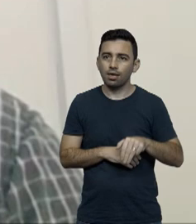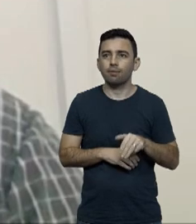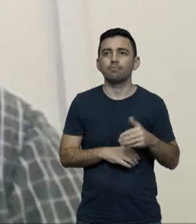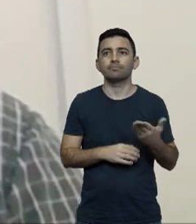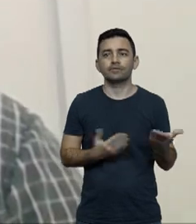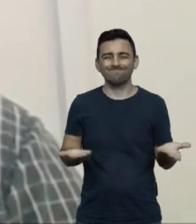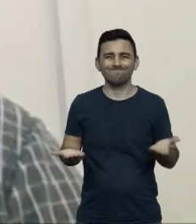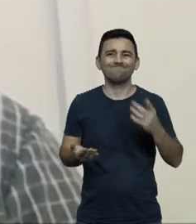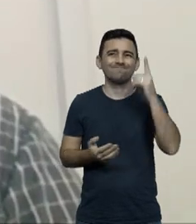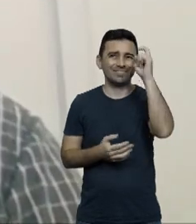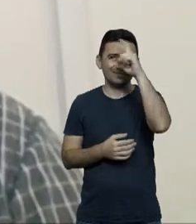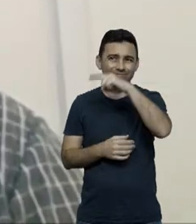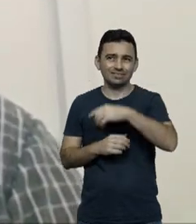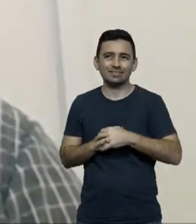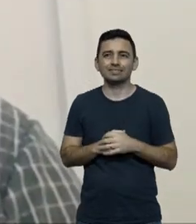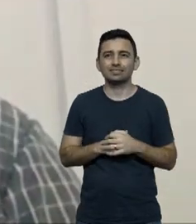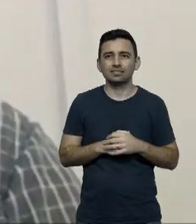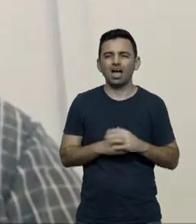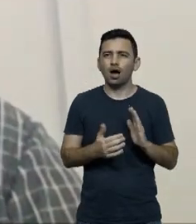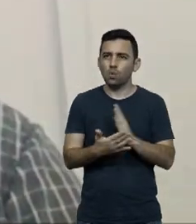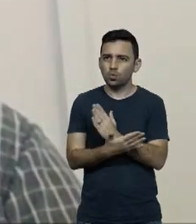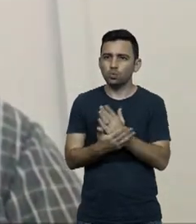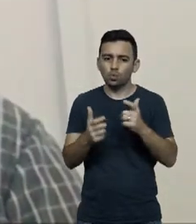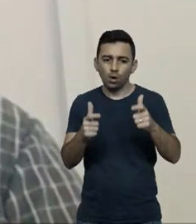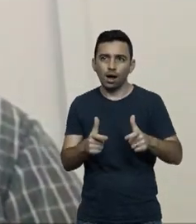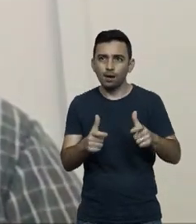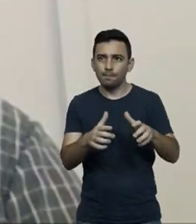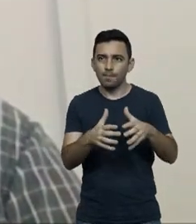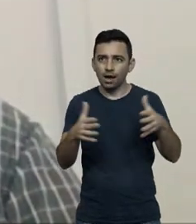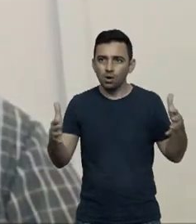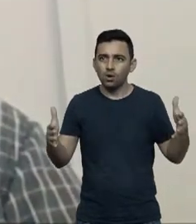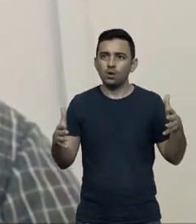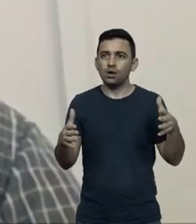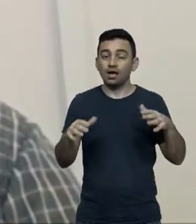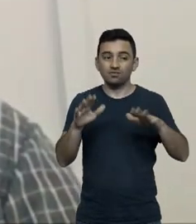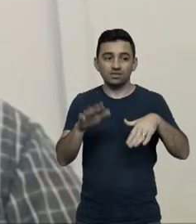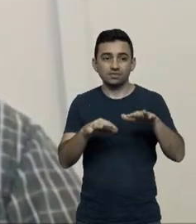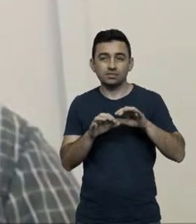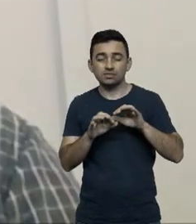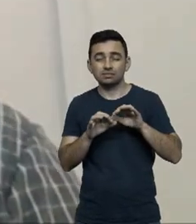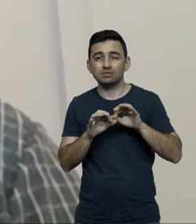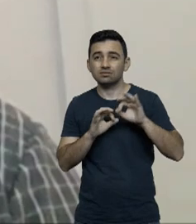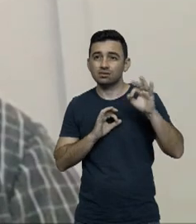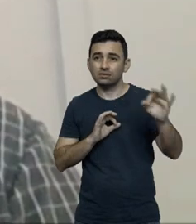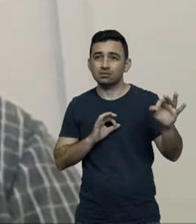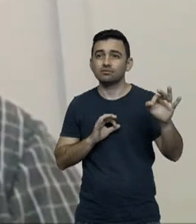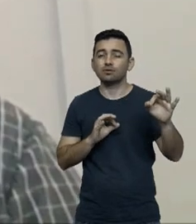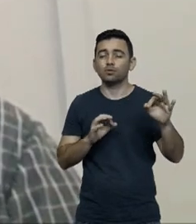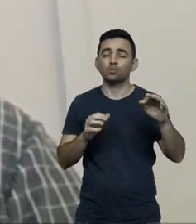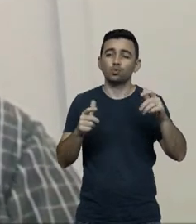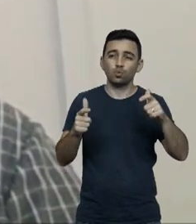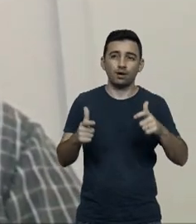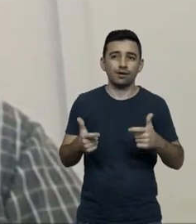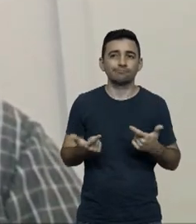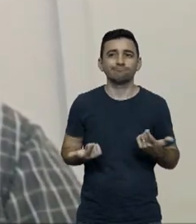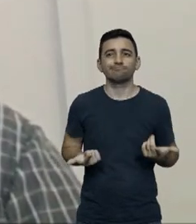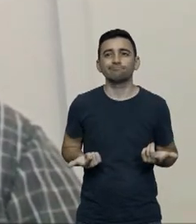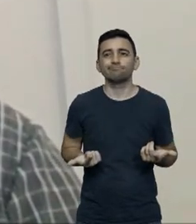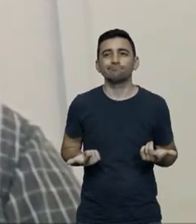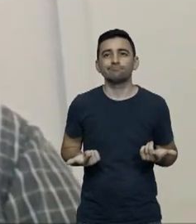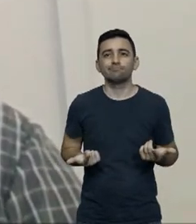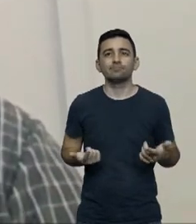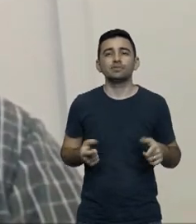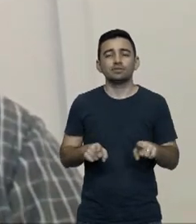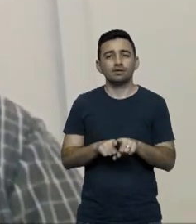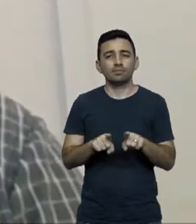é regionais maiores era complicado para quem era não era tão Centralizado então isso já era umas